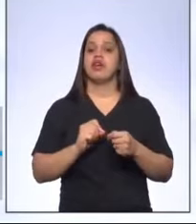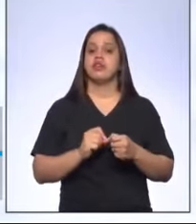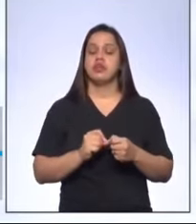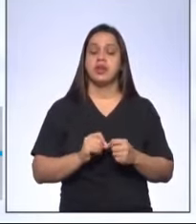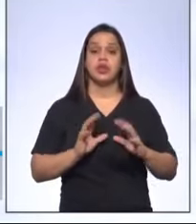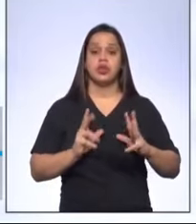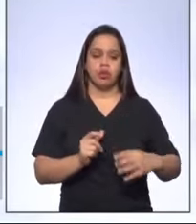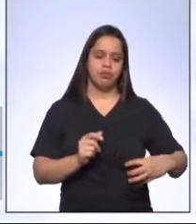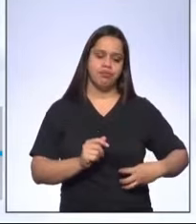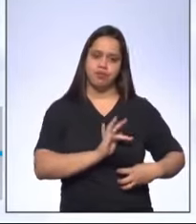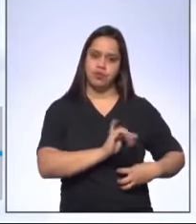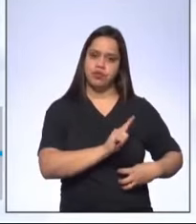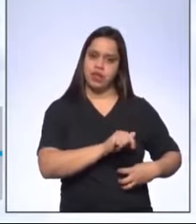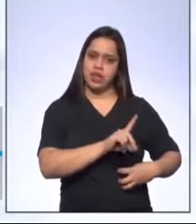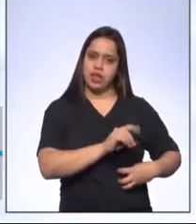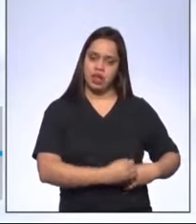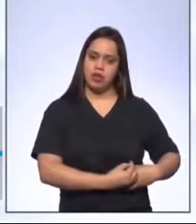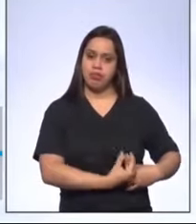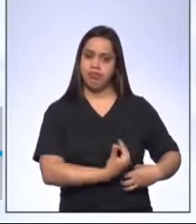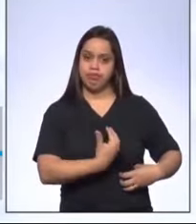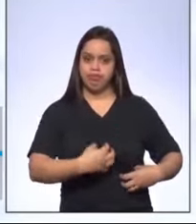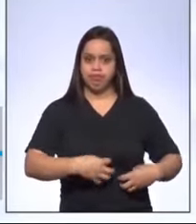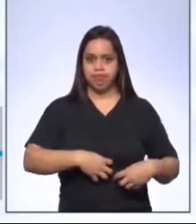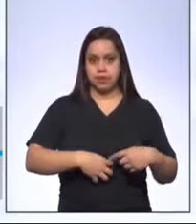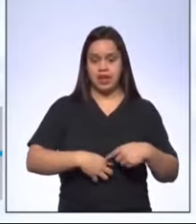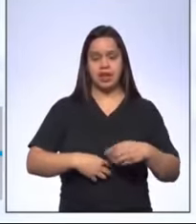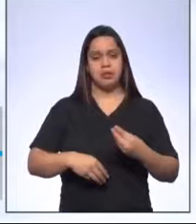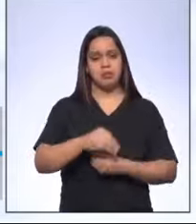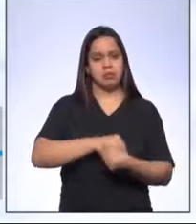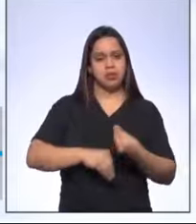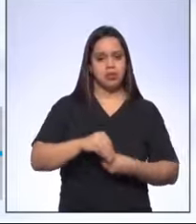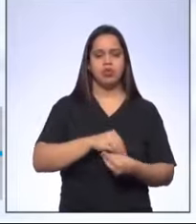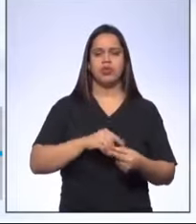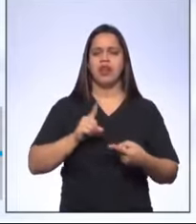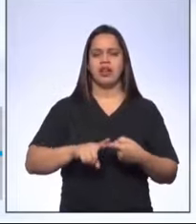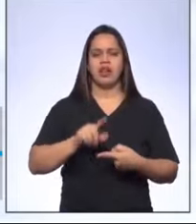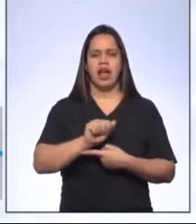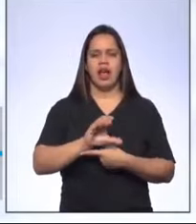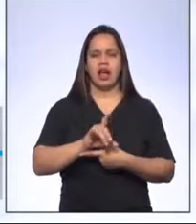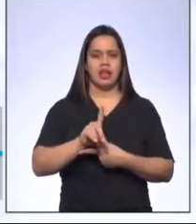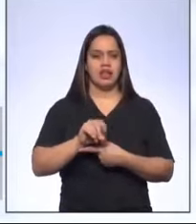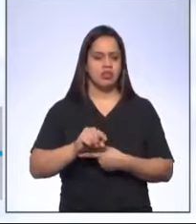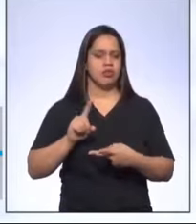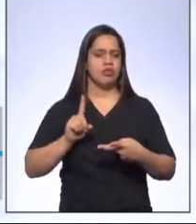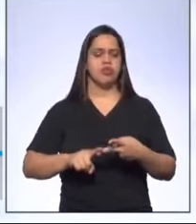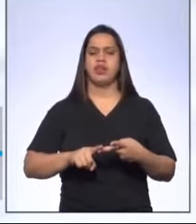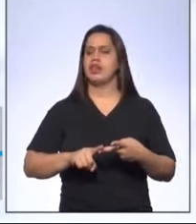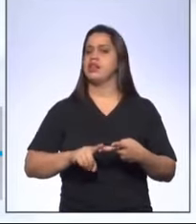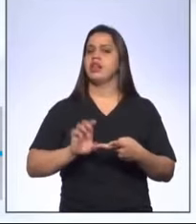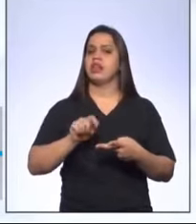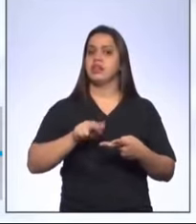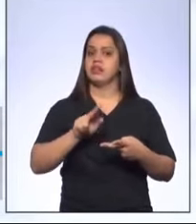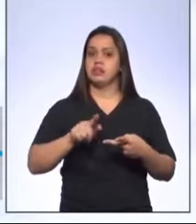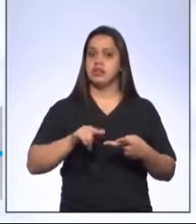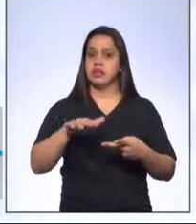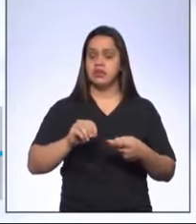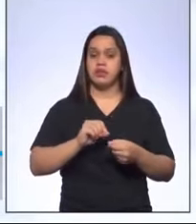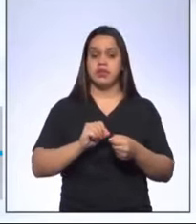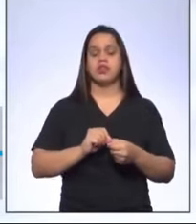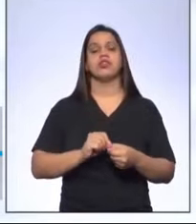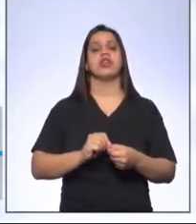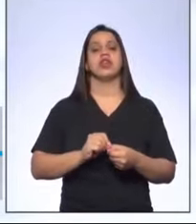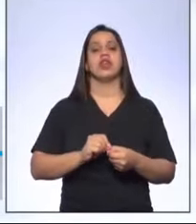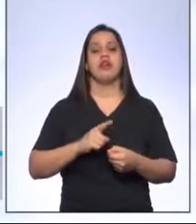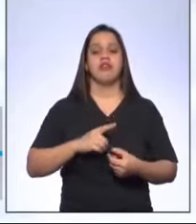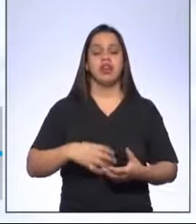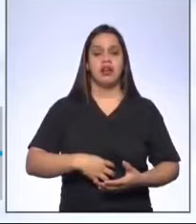No estômago. Lá do estômago vai ter outras enzimas, vai ter ácido clorídrico, vai ter um monte de coisa lá. E aí isso vai ficar batendo no